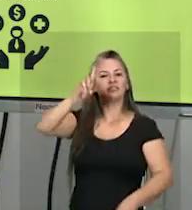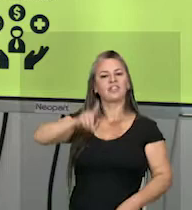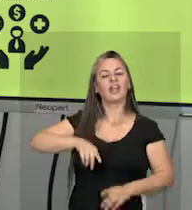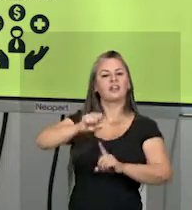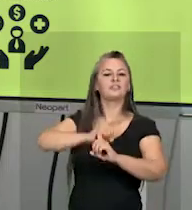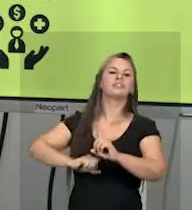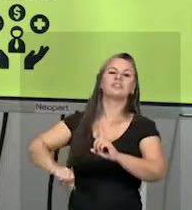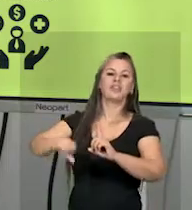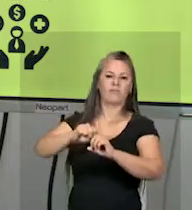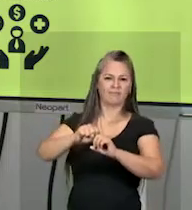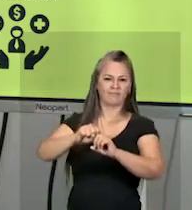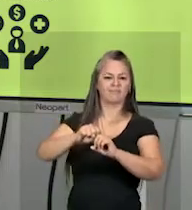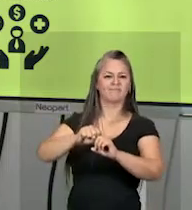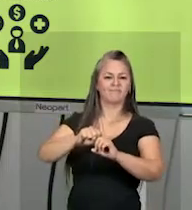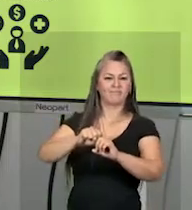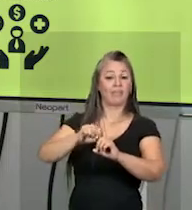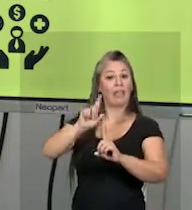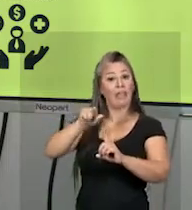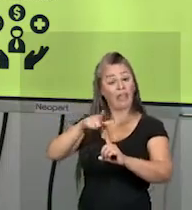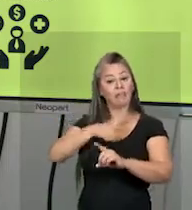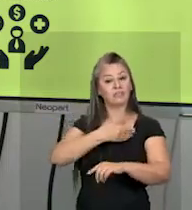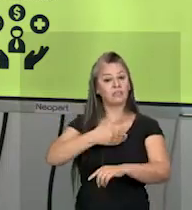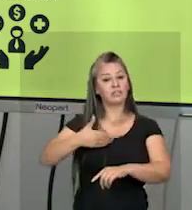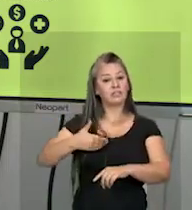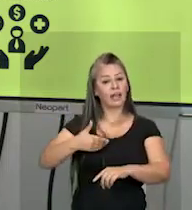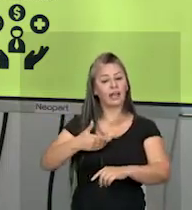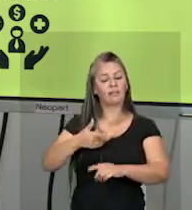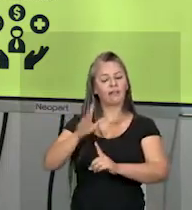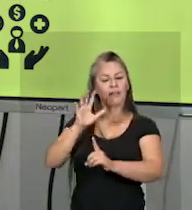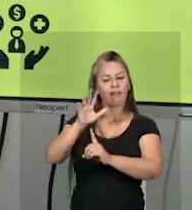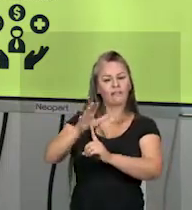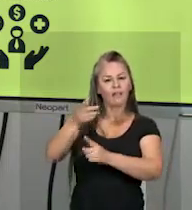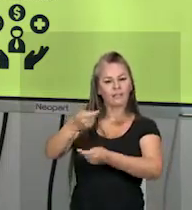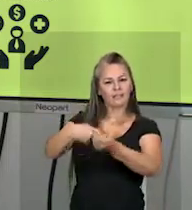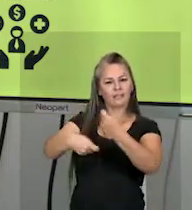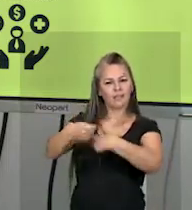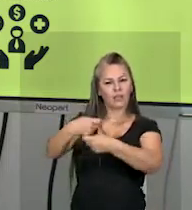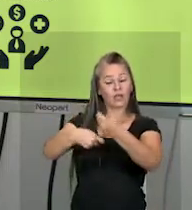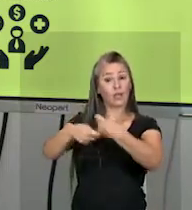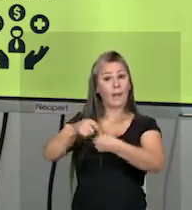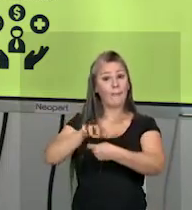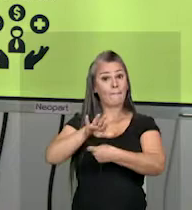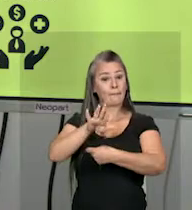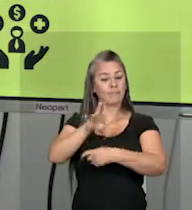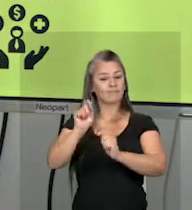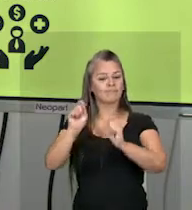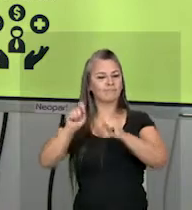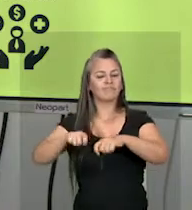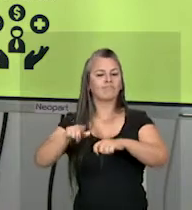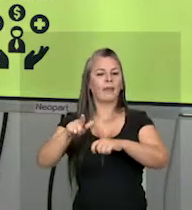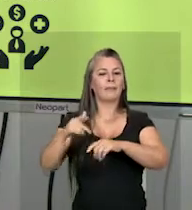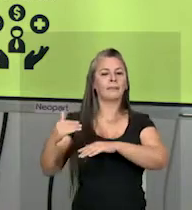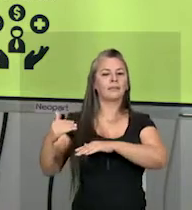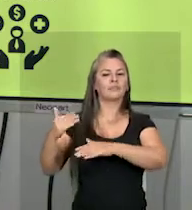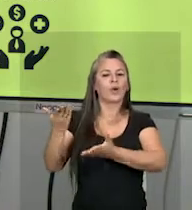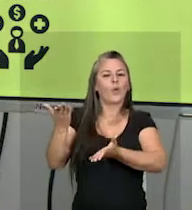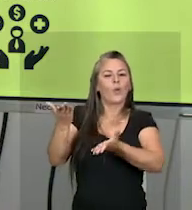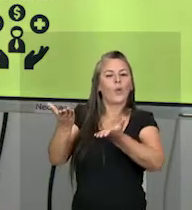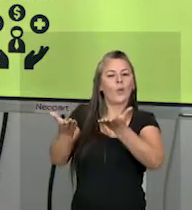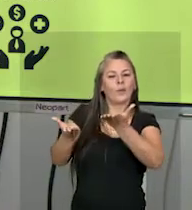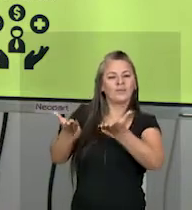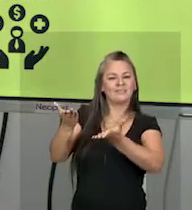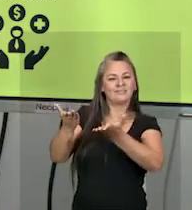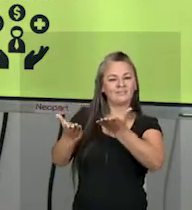Então, é um Estado que intervém na economia, mas ele garante um equilíbrio entre as liberdades e a